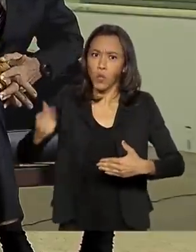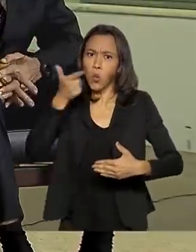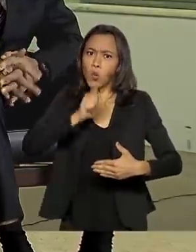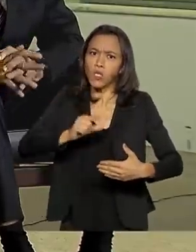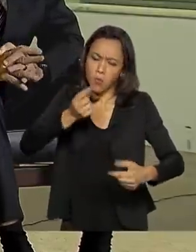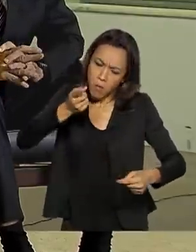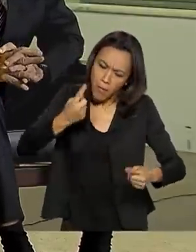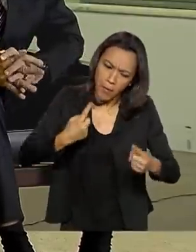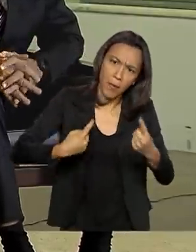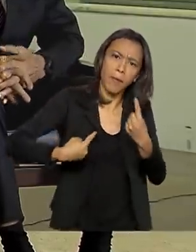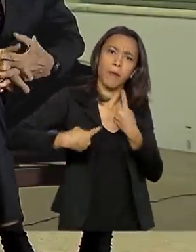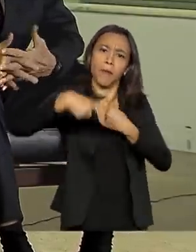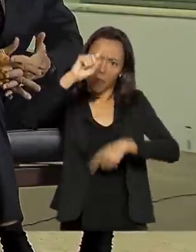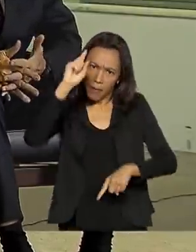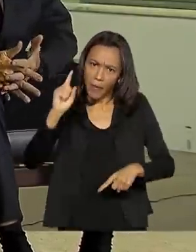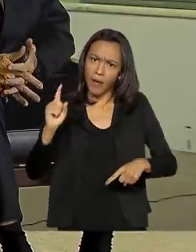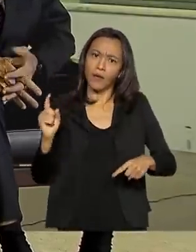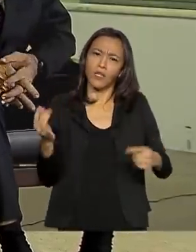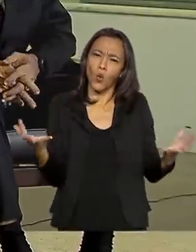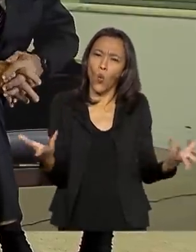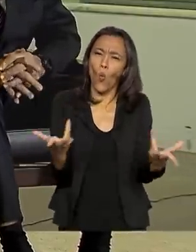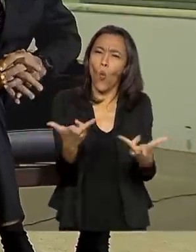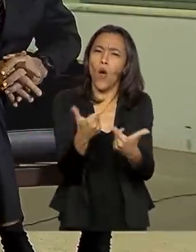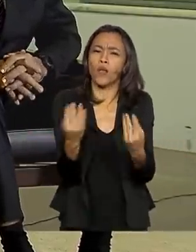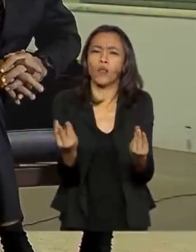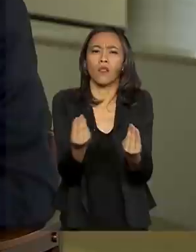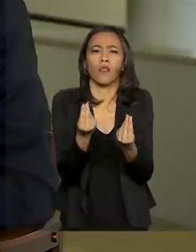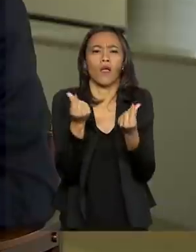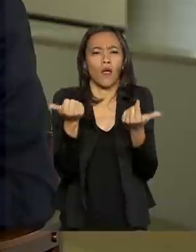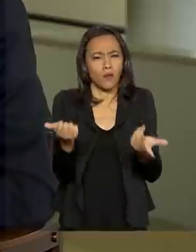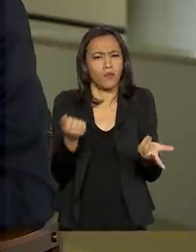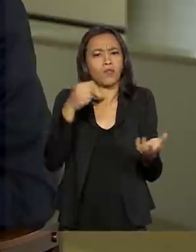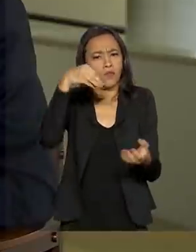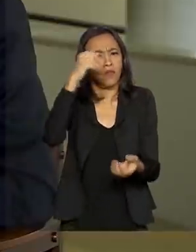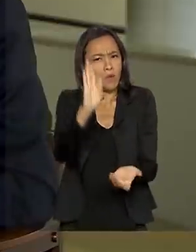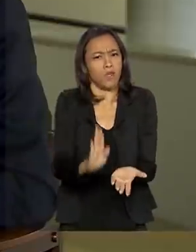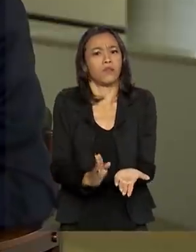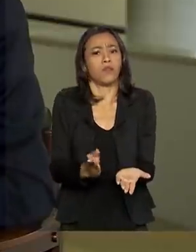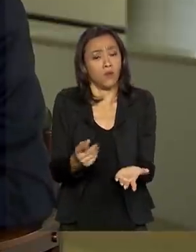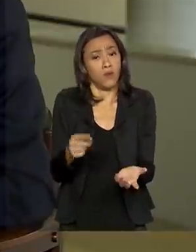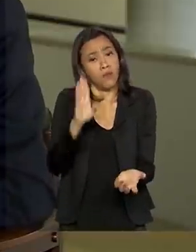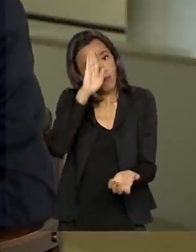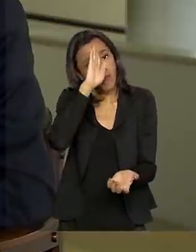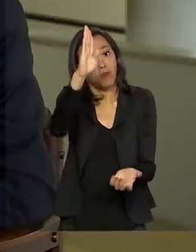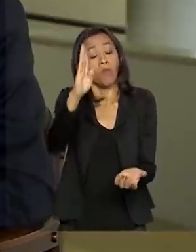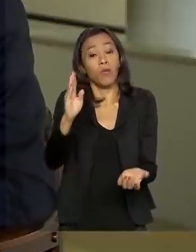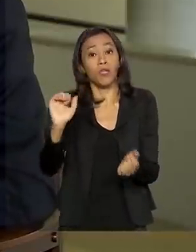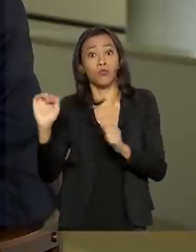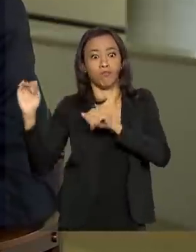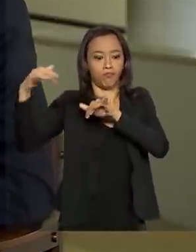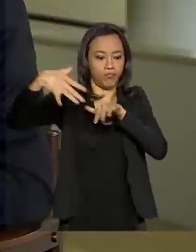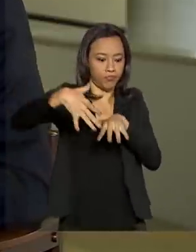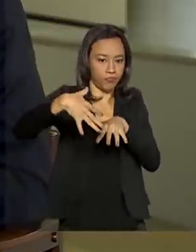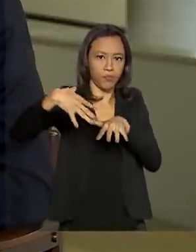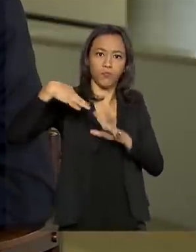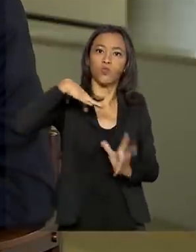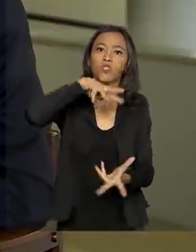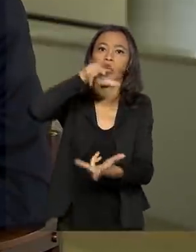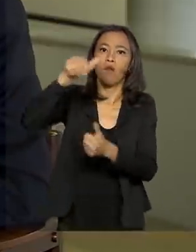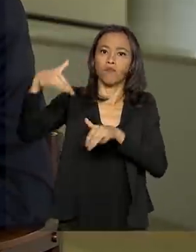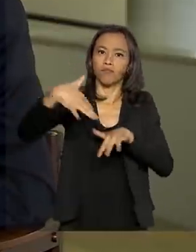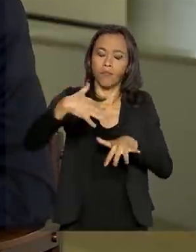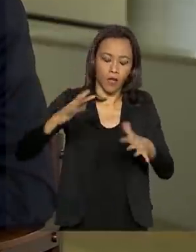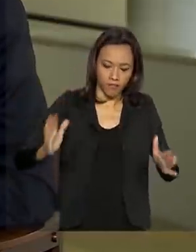de qualidade em muitas coisas dentro do Brasil e principalmente da nossa projeção internacional. Então, de repente,